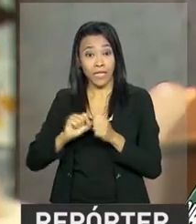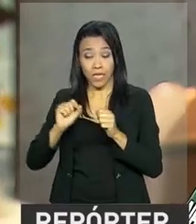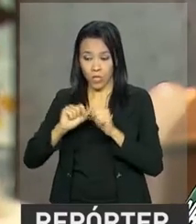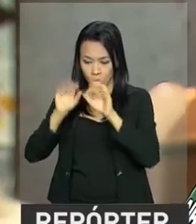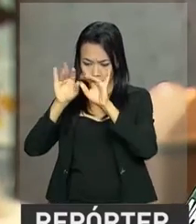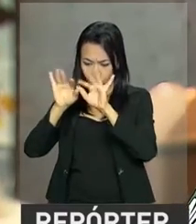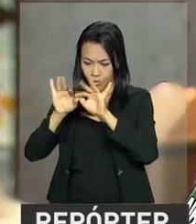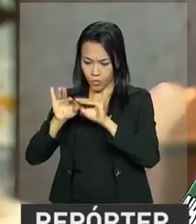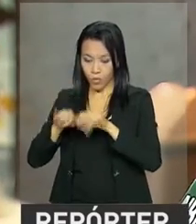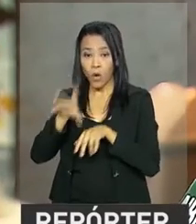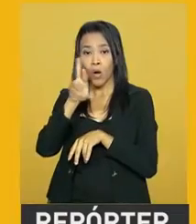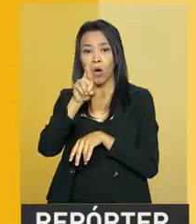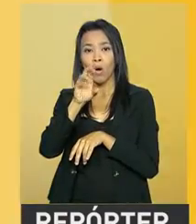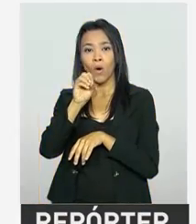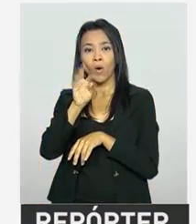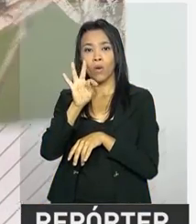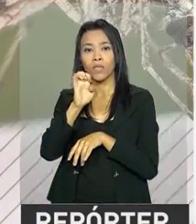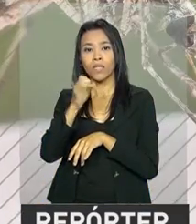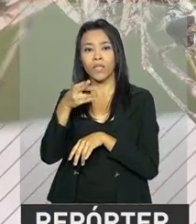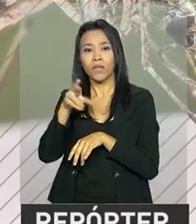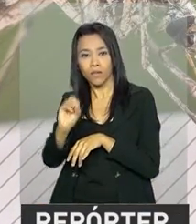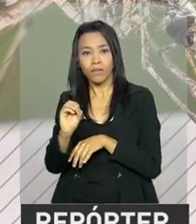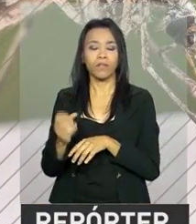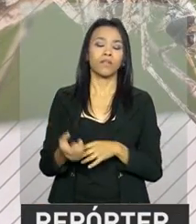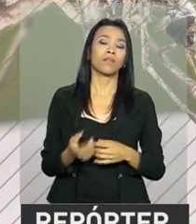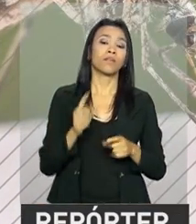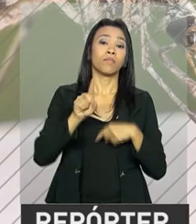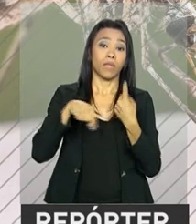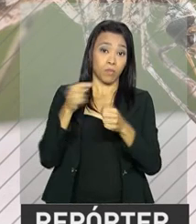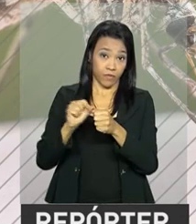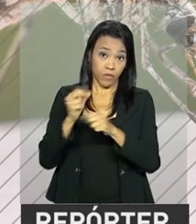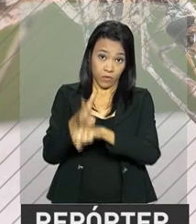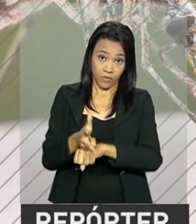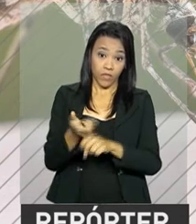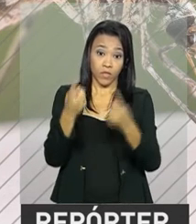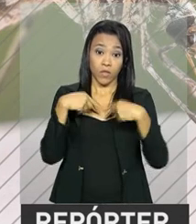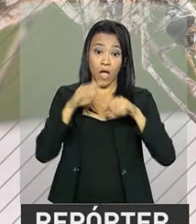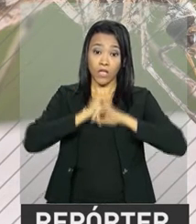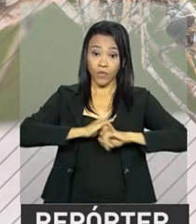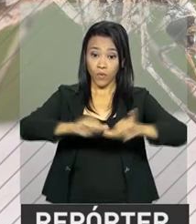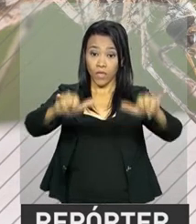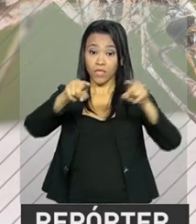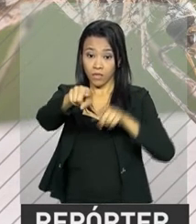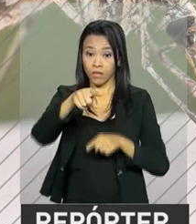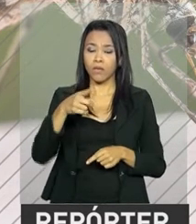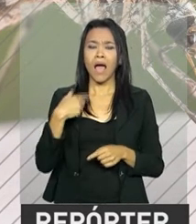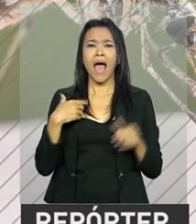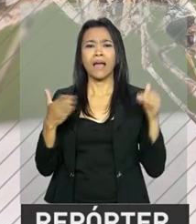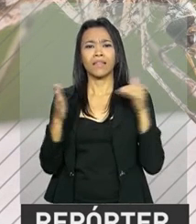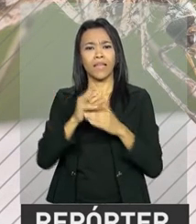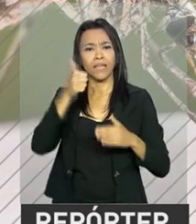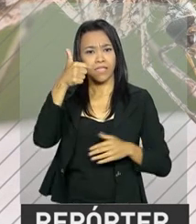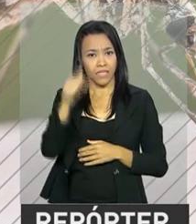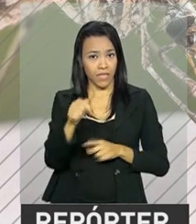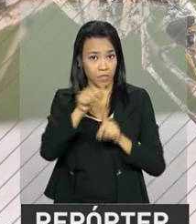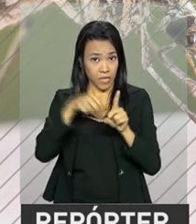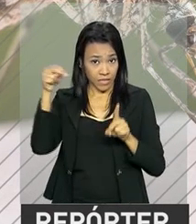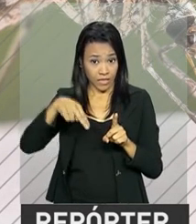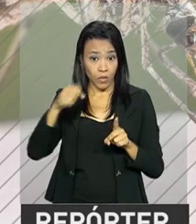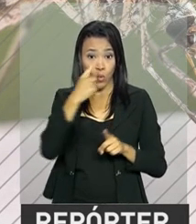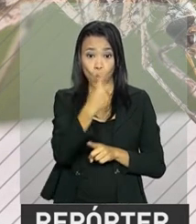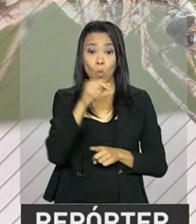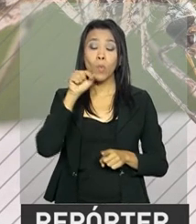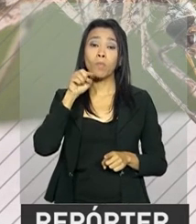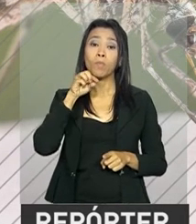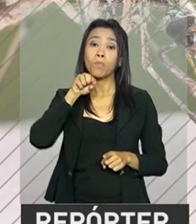para desenvolver os vídeos. De acordo com o último boletim do Ministério da Saúde, até o dia 17 de setembro foram registrados cerca de